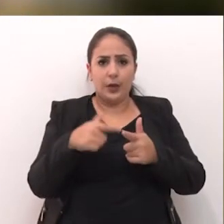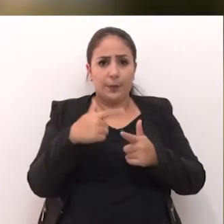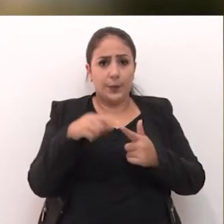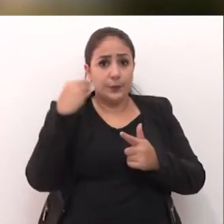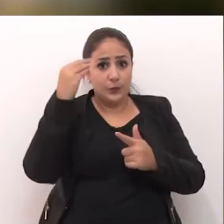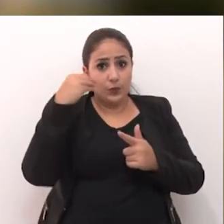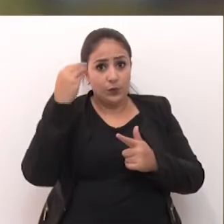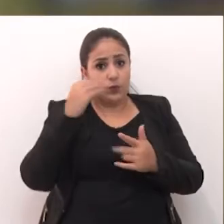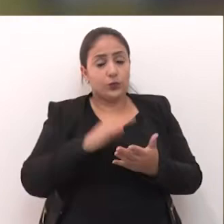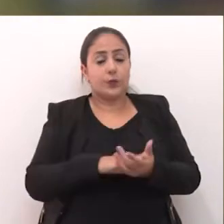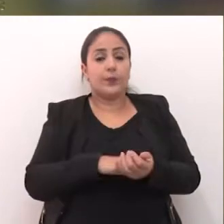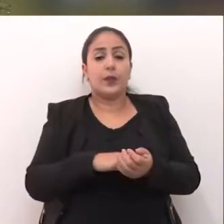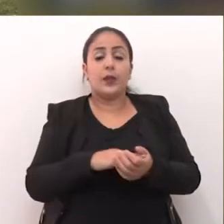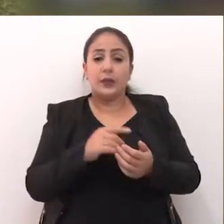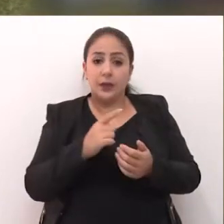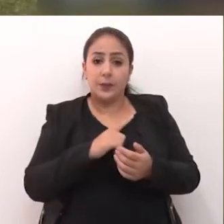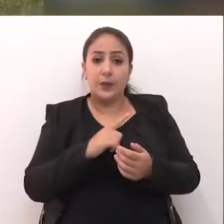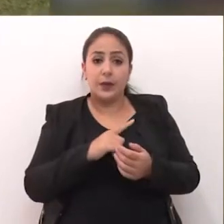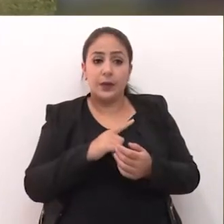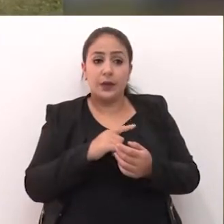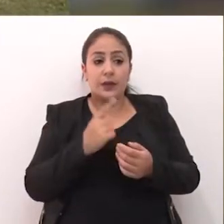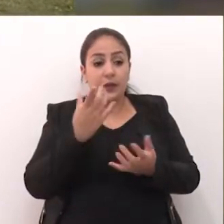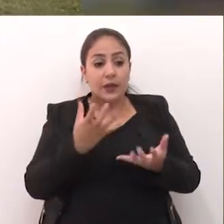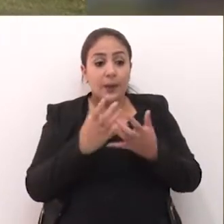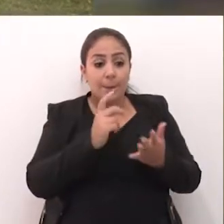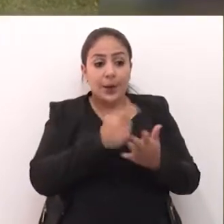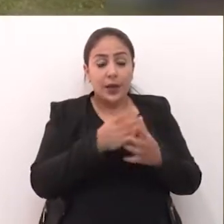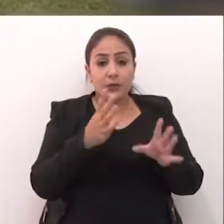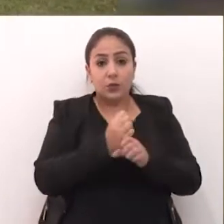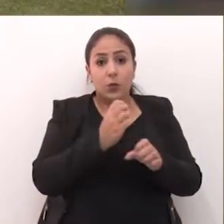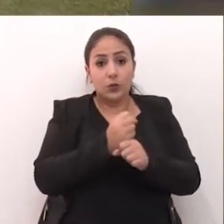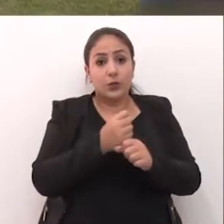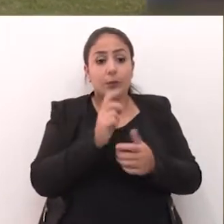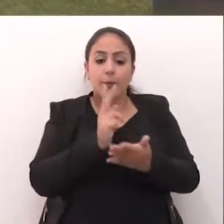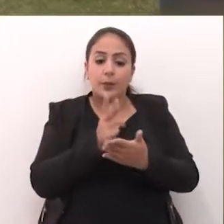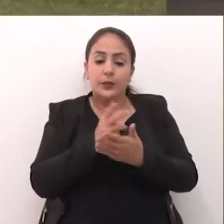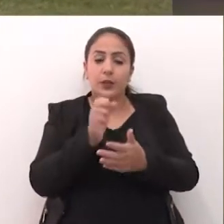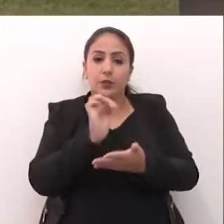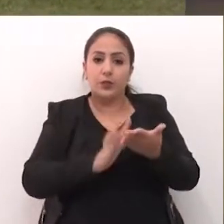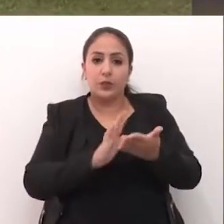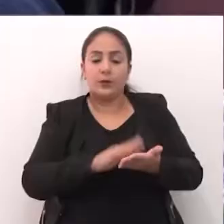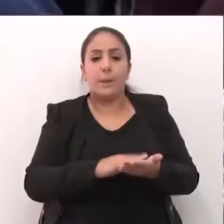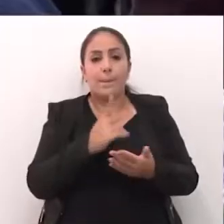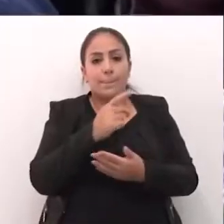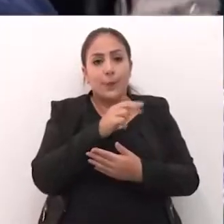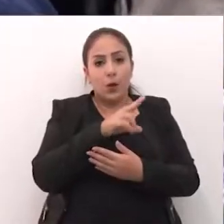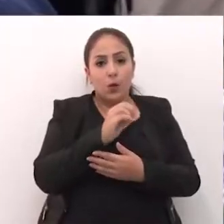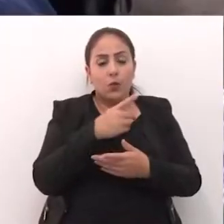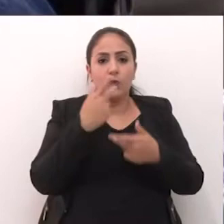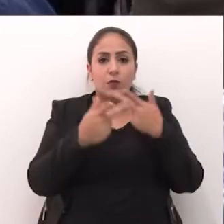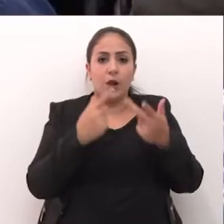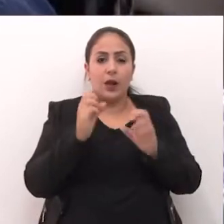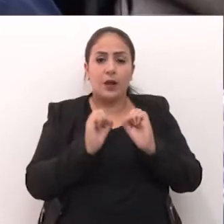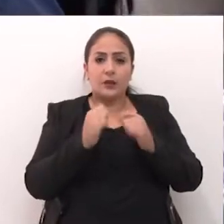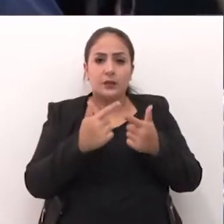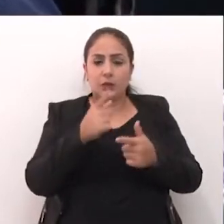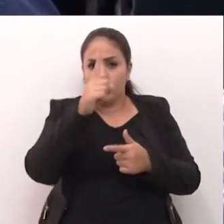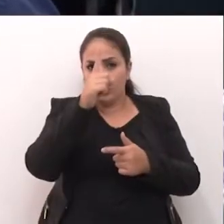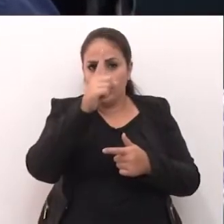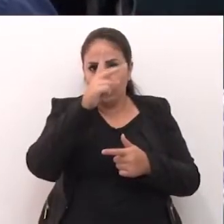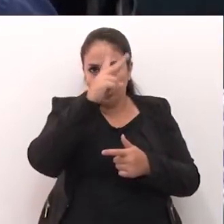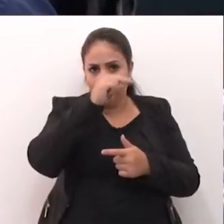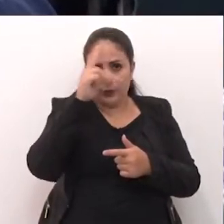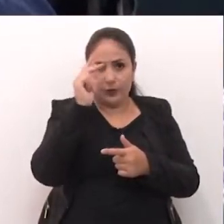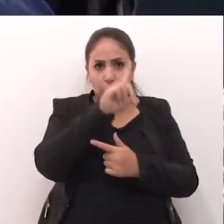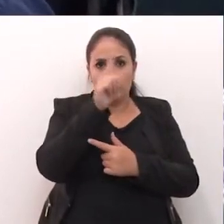transtornos psíquicos e busca estabilizar as contas para manter as atividades. Para Paulo Necli, a